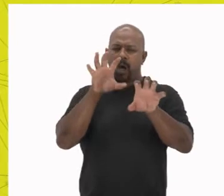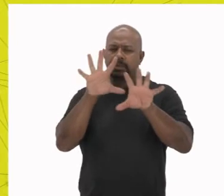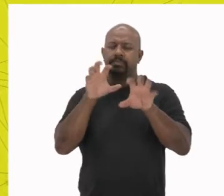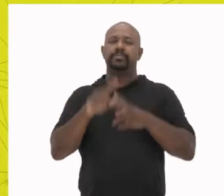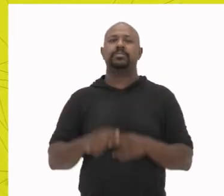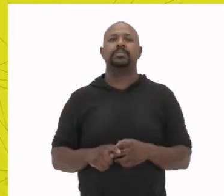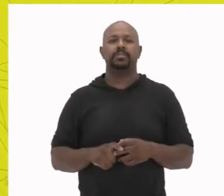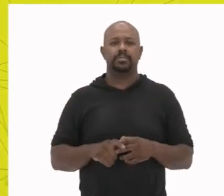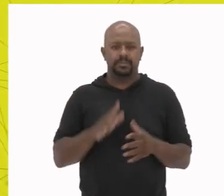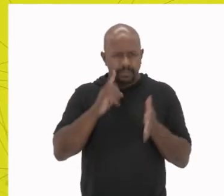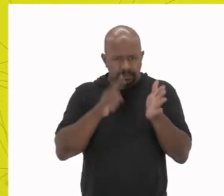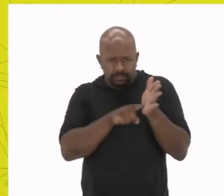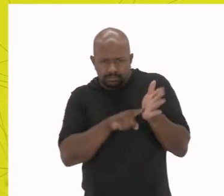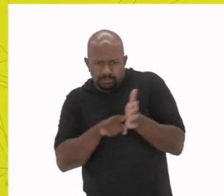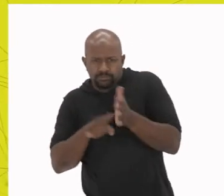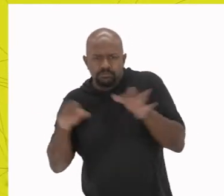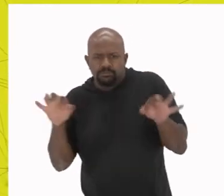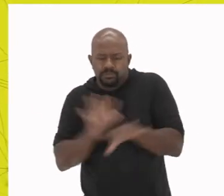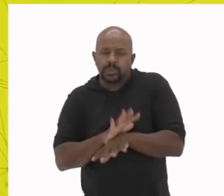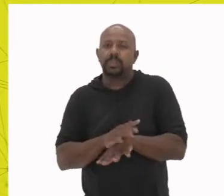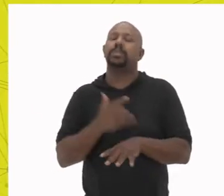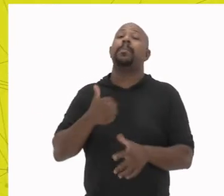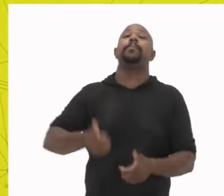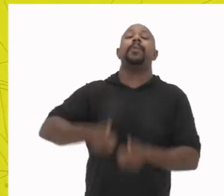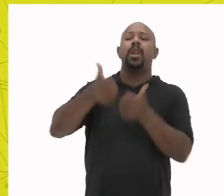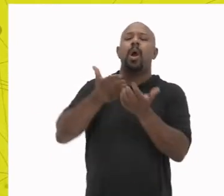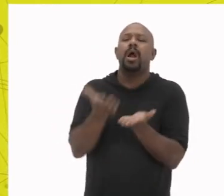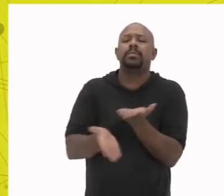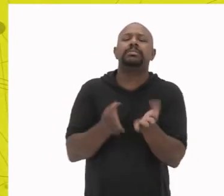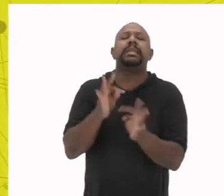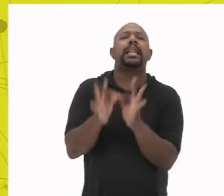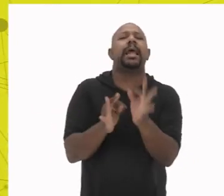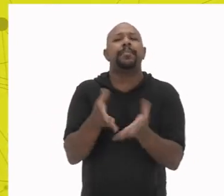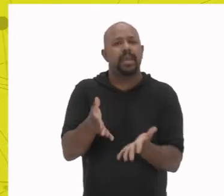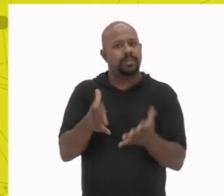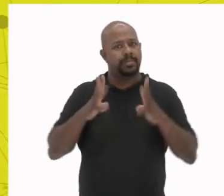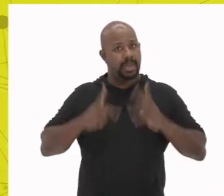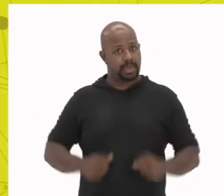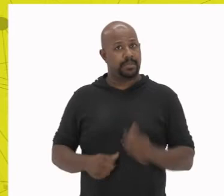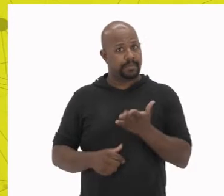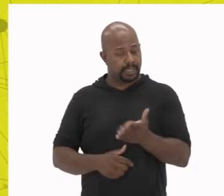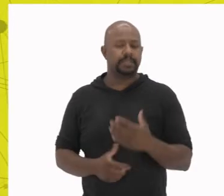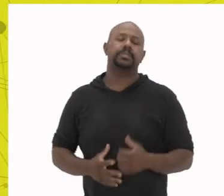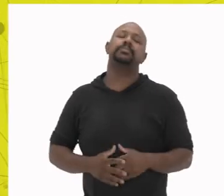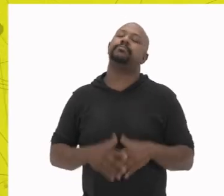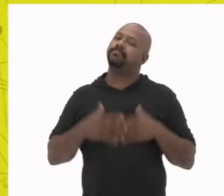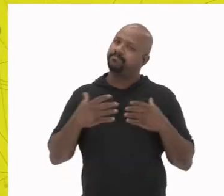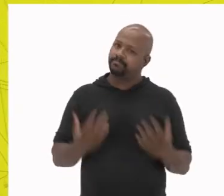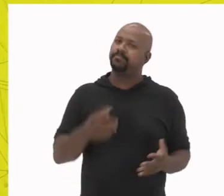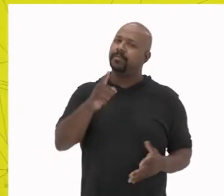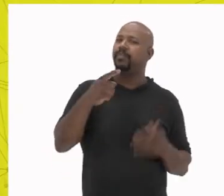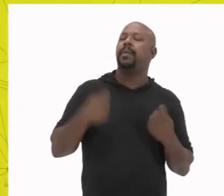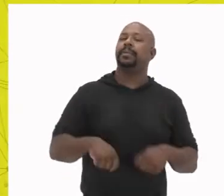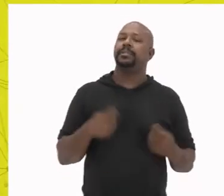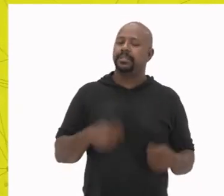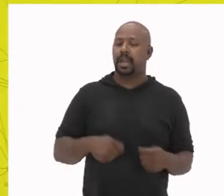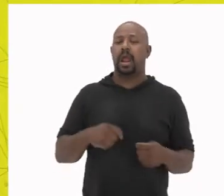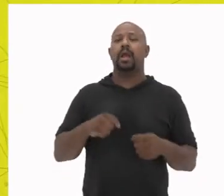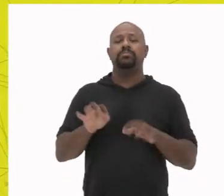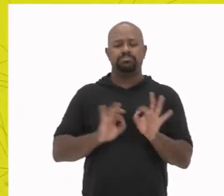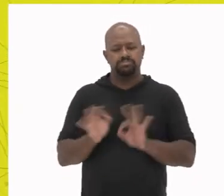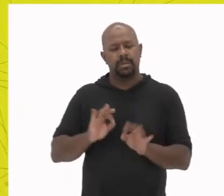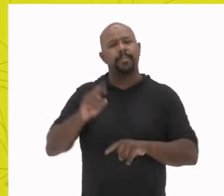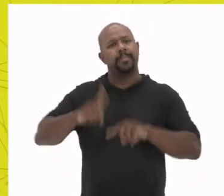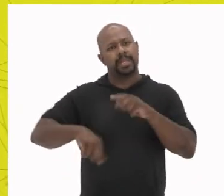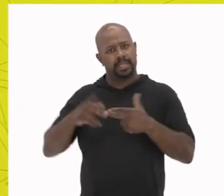espessura, opacidade. Diagnóstico feito? Então vamos definir o melhor tratamento para a limpeza da obra. Para isso, você